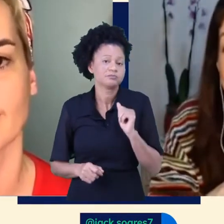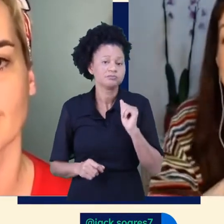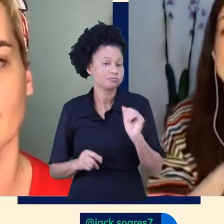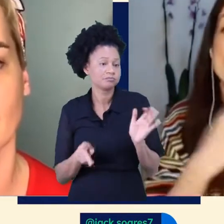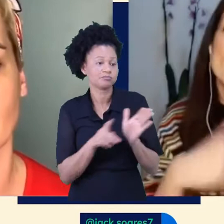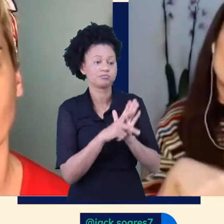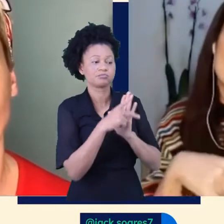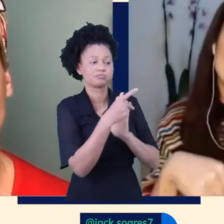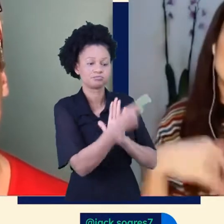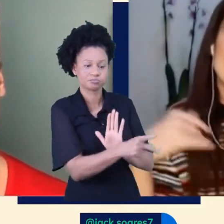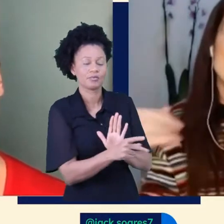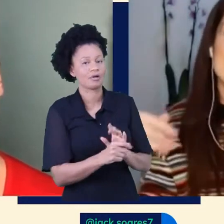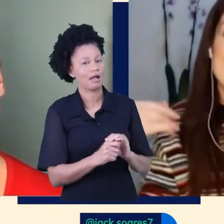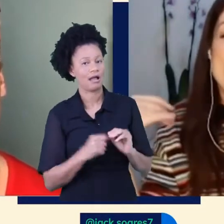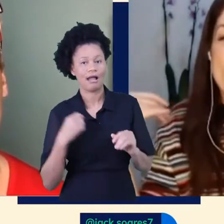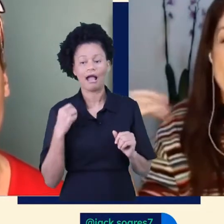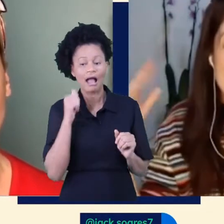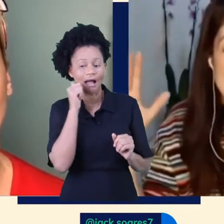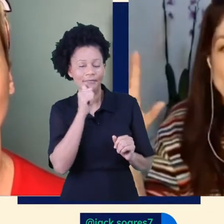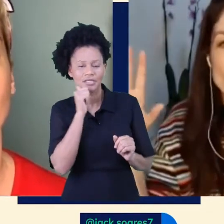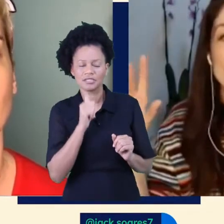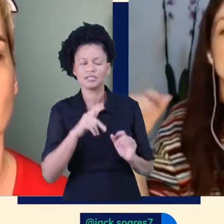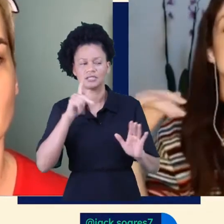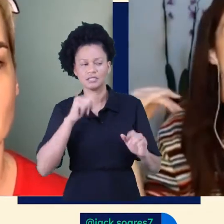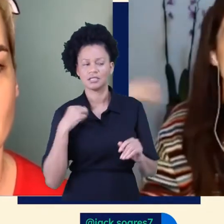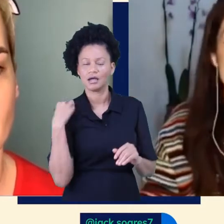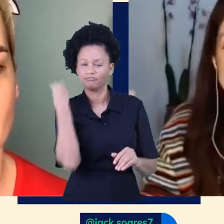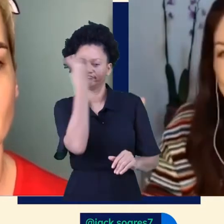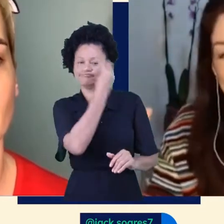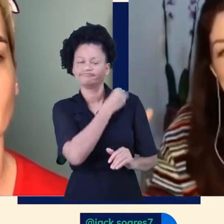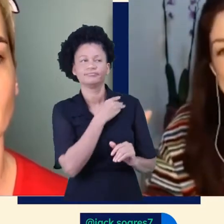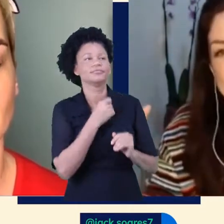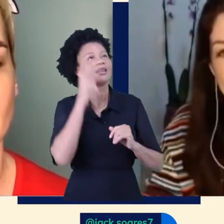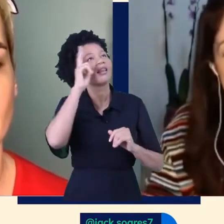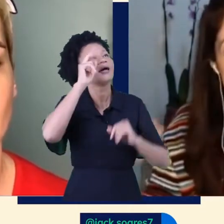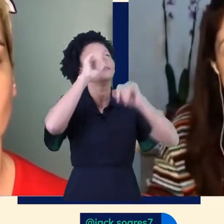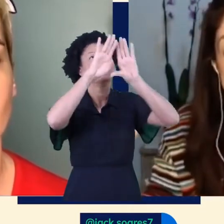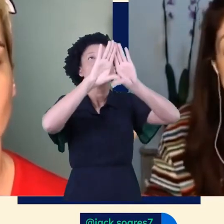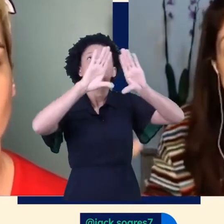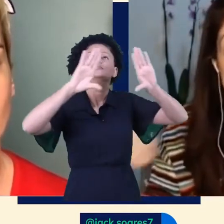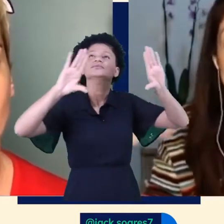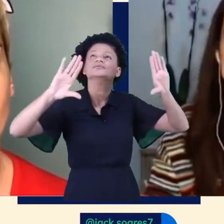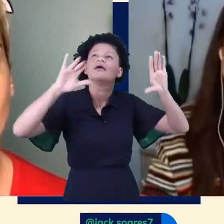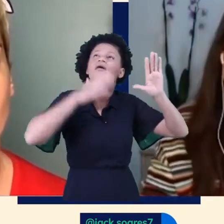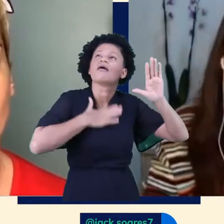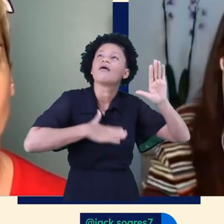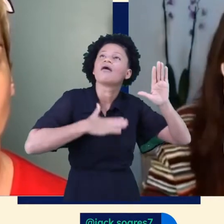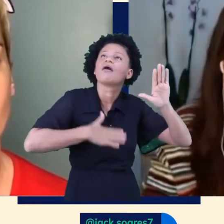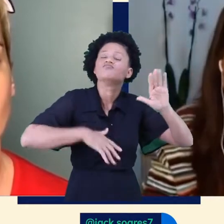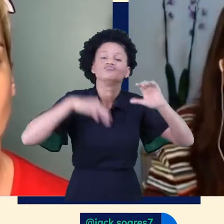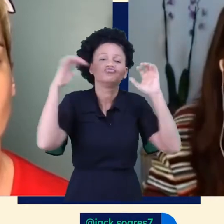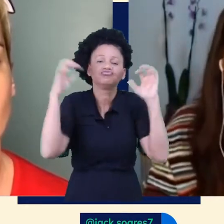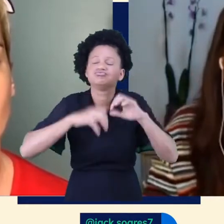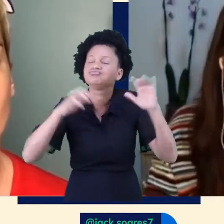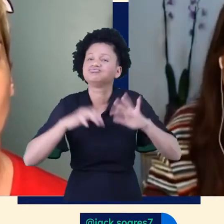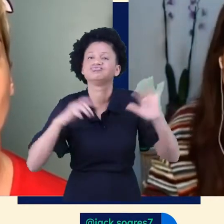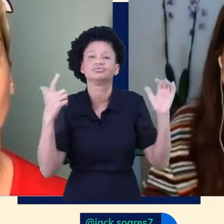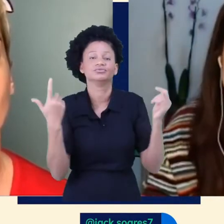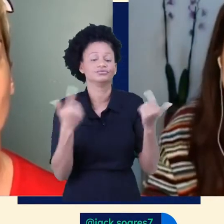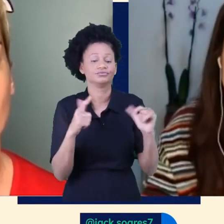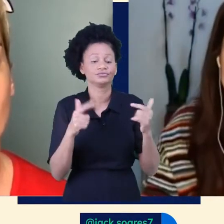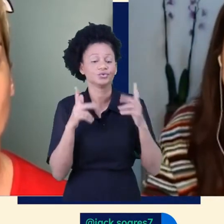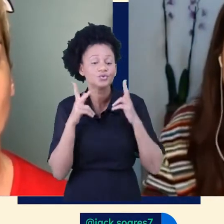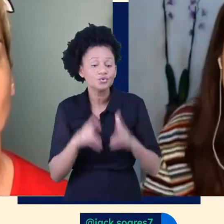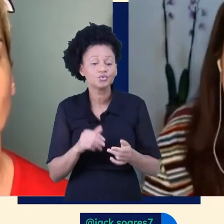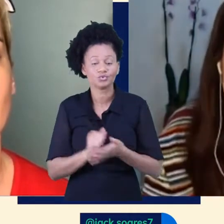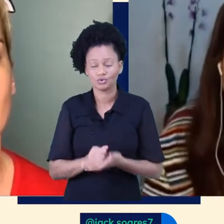né? E por lembrar também um céu calmo, um dia que não tem tempestade, um céu limpo, assim como o rosa era de menino,